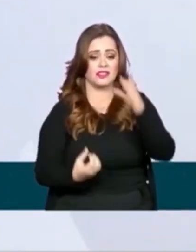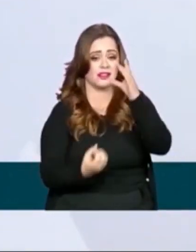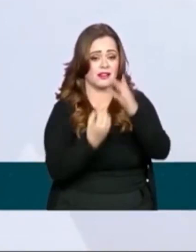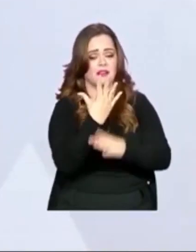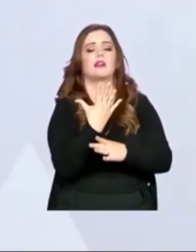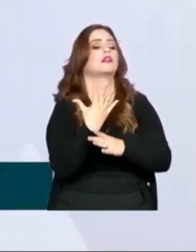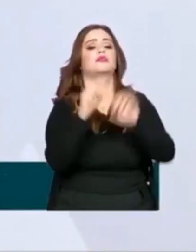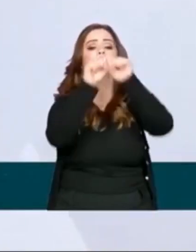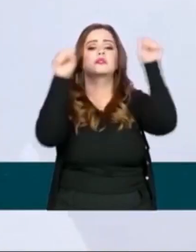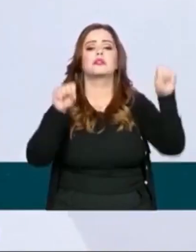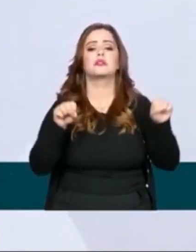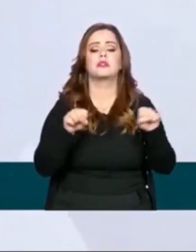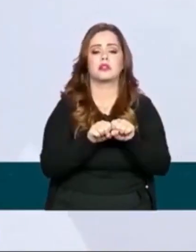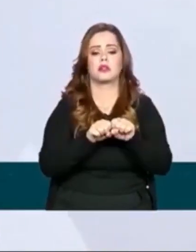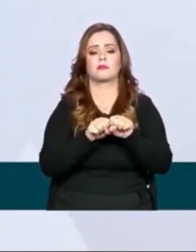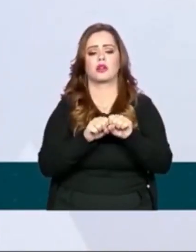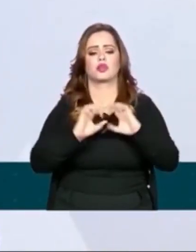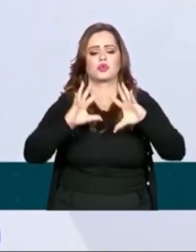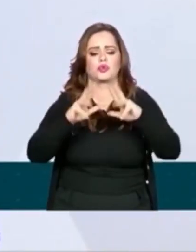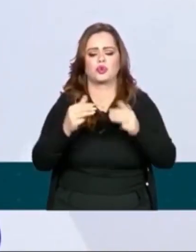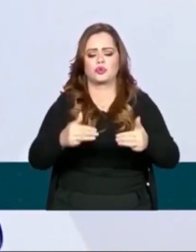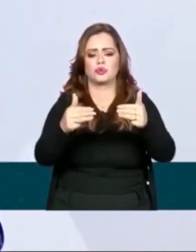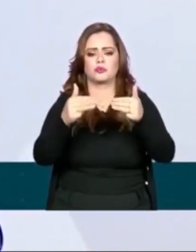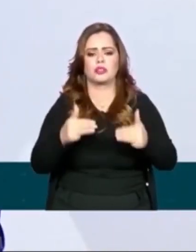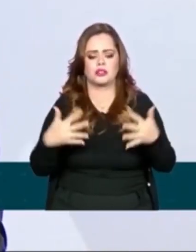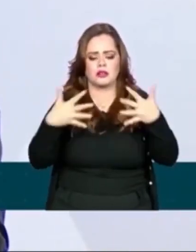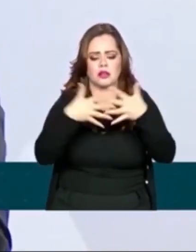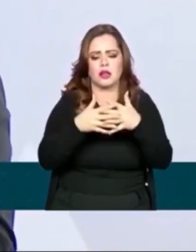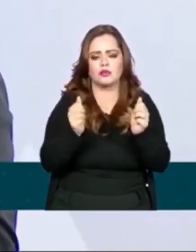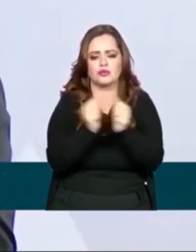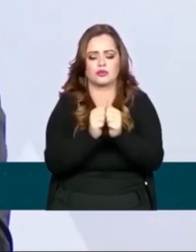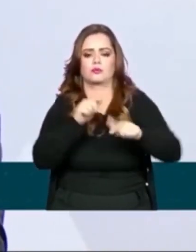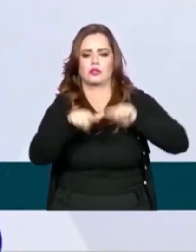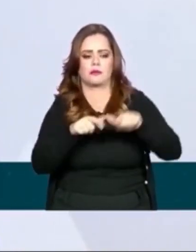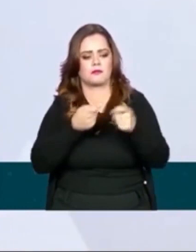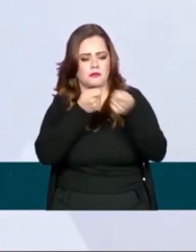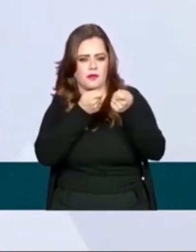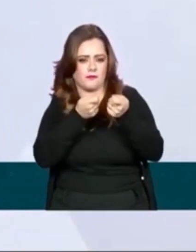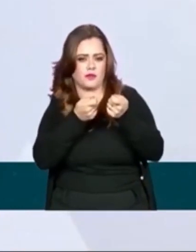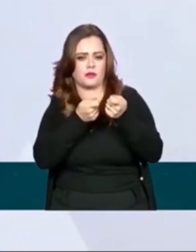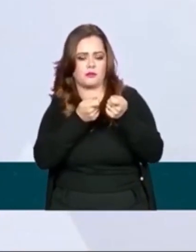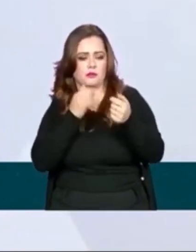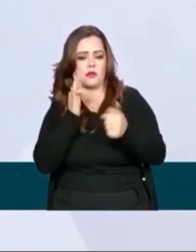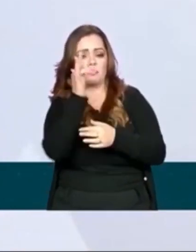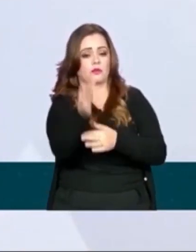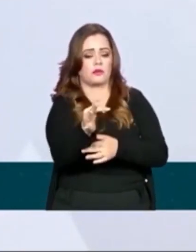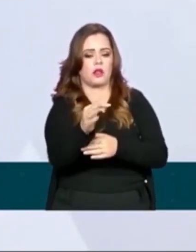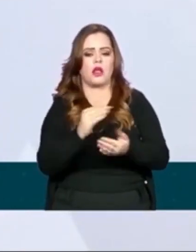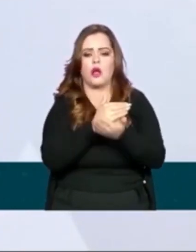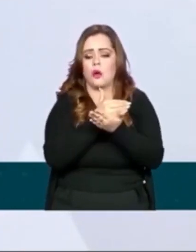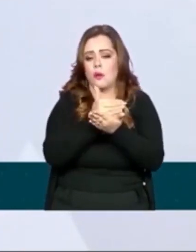já havia sinalizado a reversão desse cenário. Temos um imenso desafio pela frente. O desafio começa